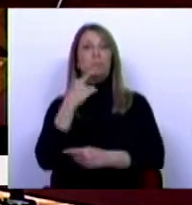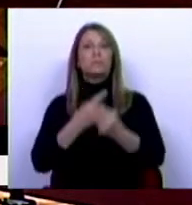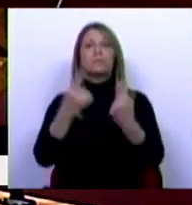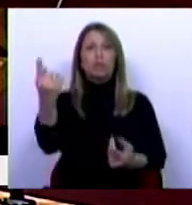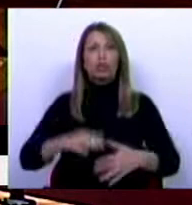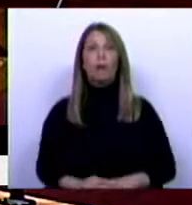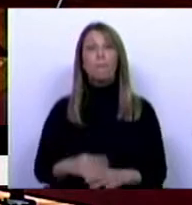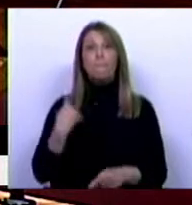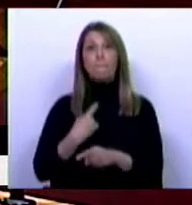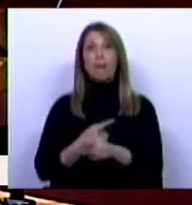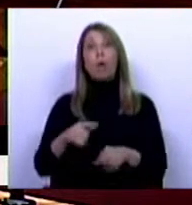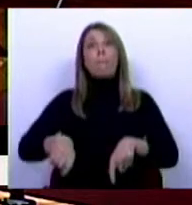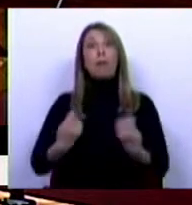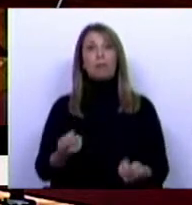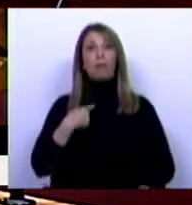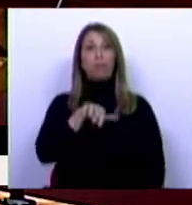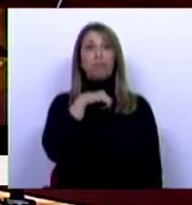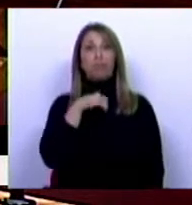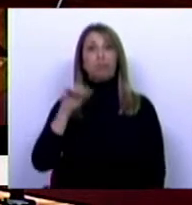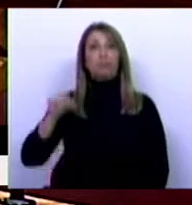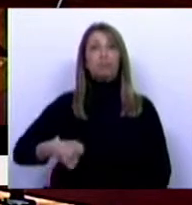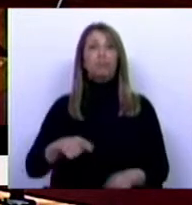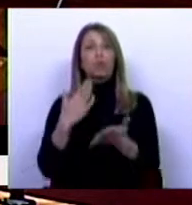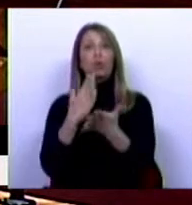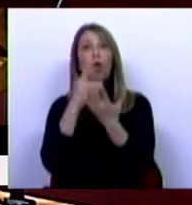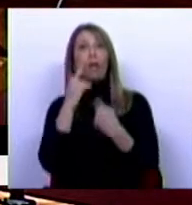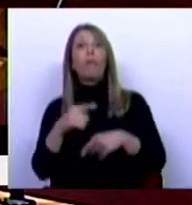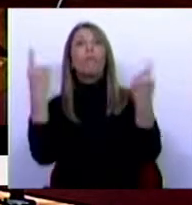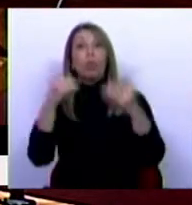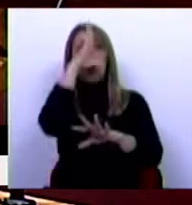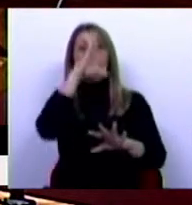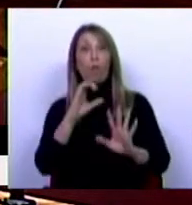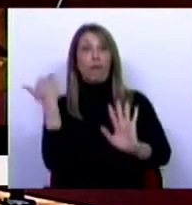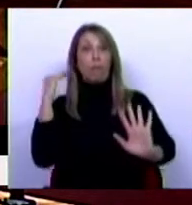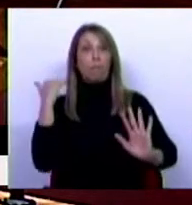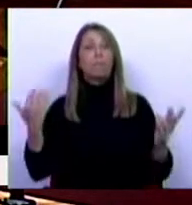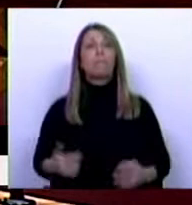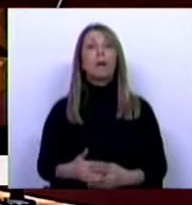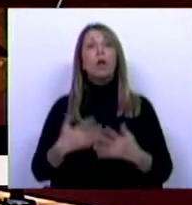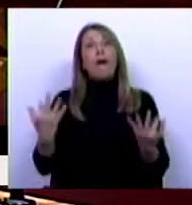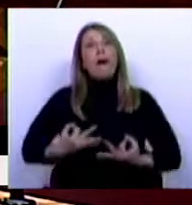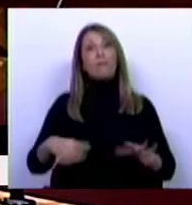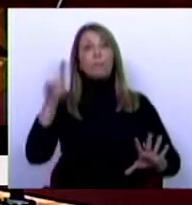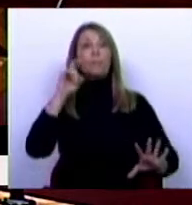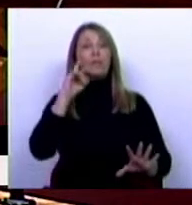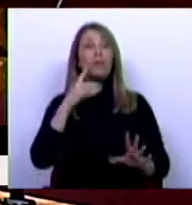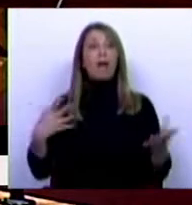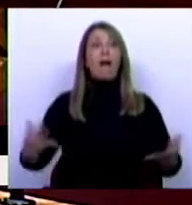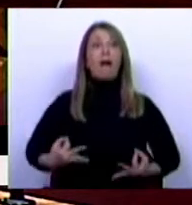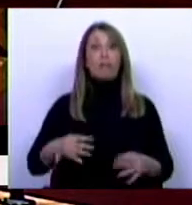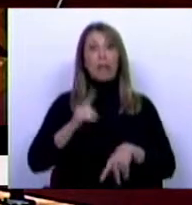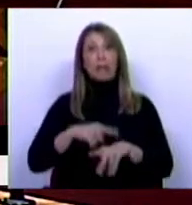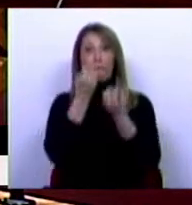tinha negligenciado a escola pública e os professores em tempos do governo PAF, defendeu naquele momento recuperar todo o tempo profissional perdido na